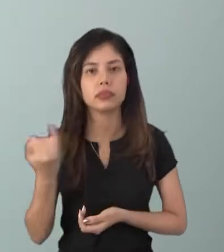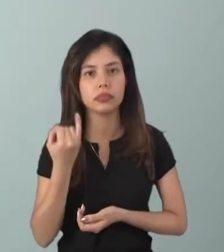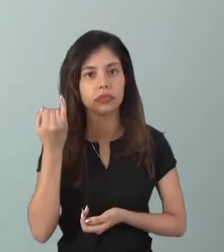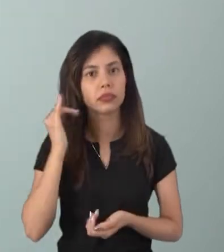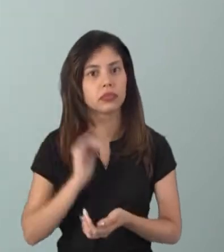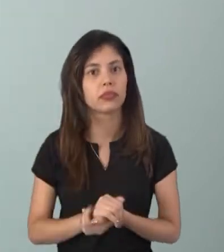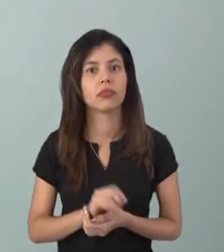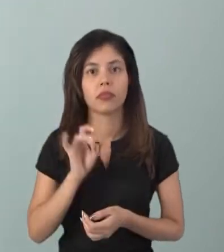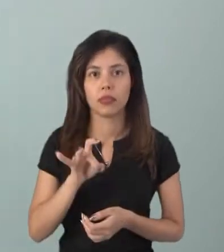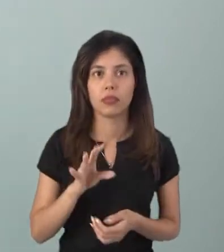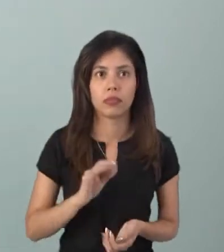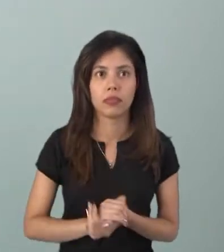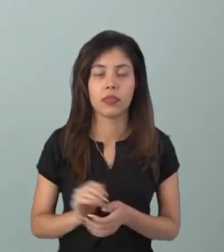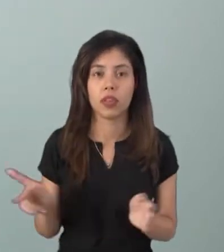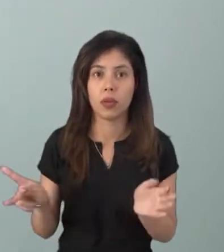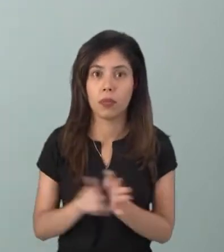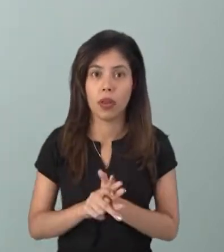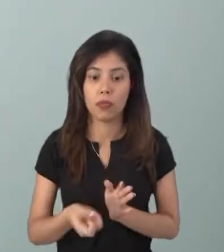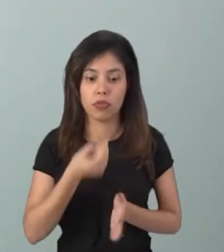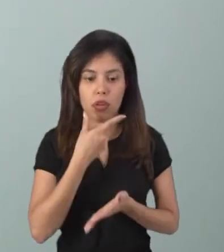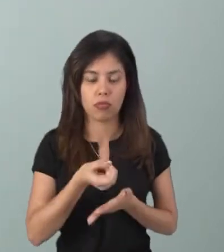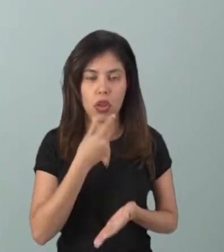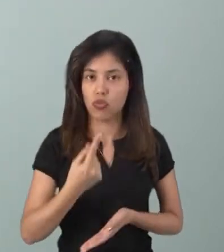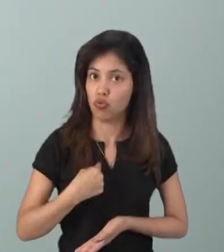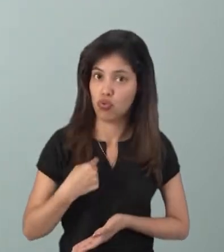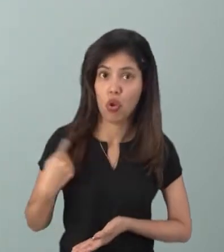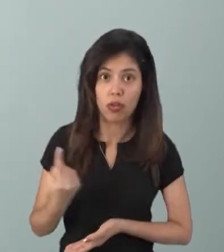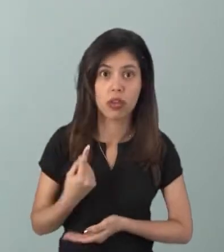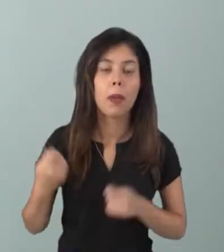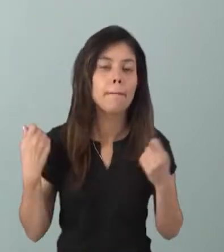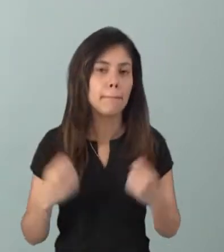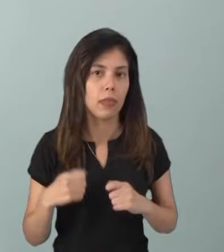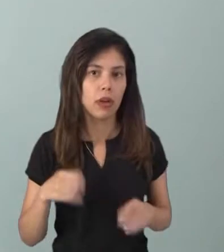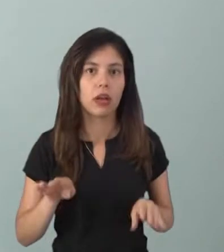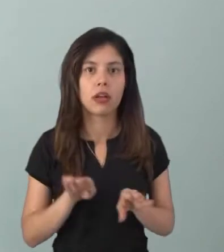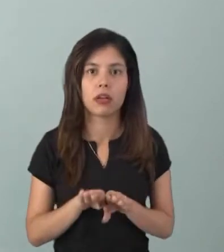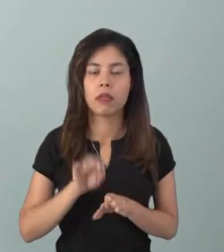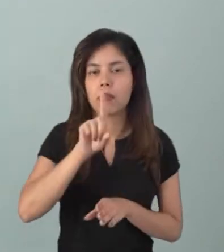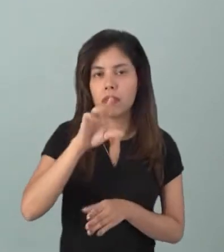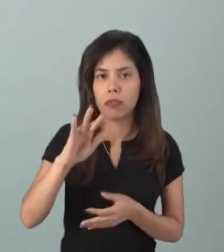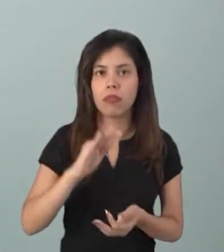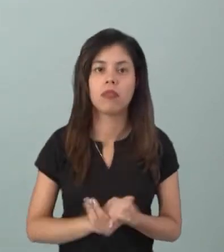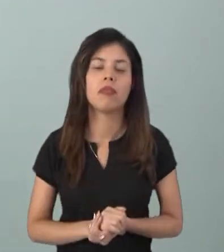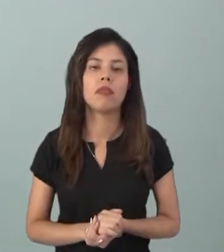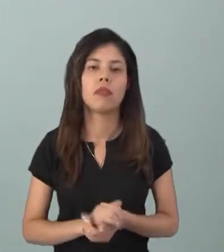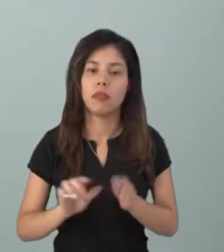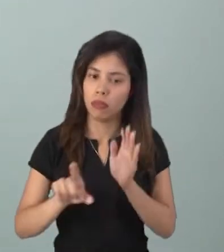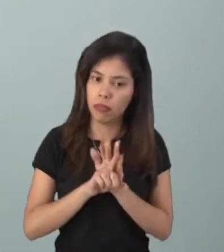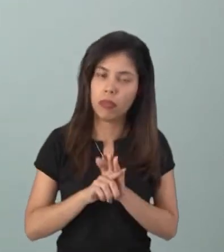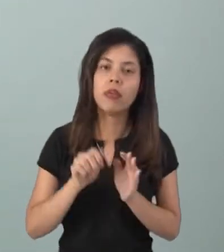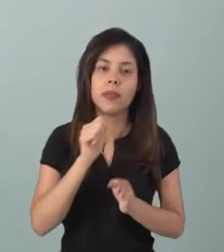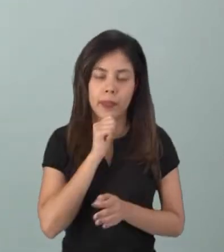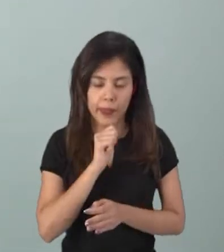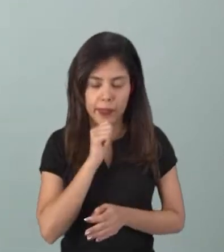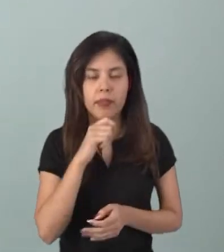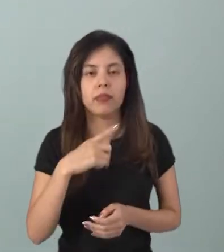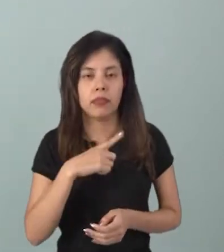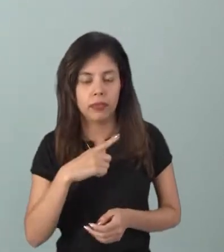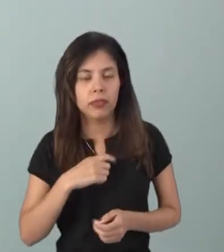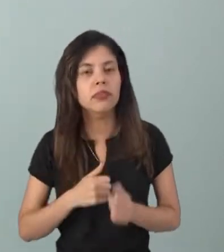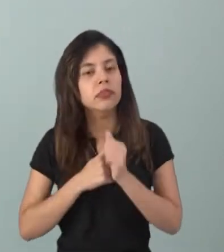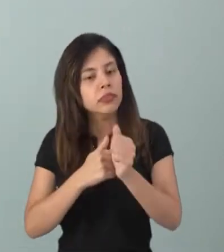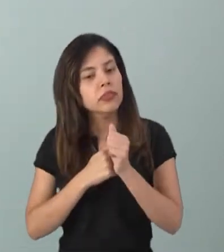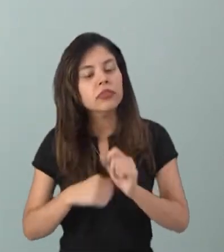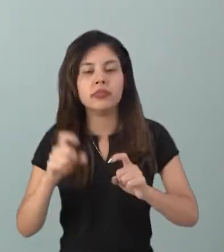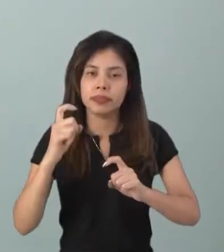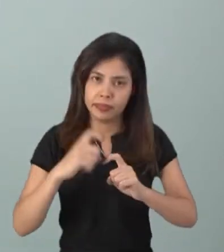realize também o que a gente chama de automedicação. É importante que mesmo as drogas que são classificadas como drogas legais tenham todo um